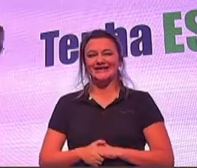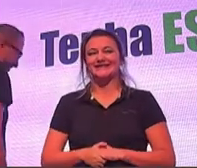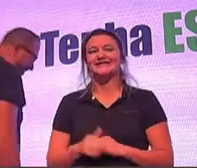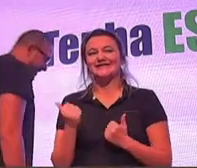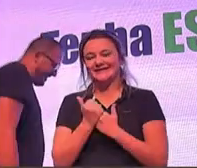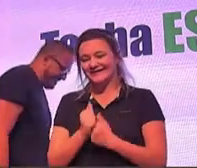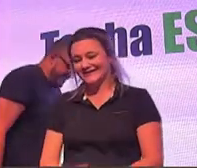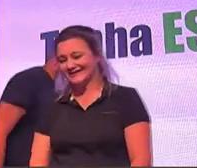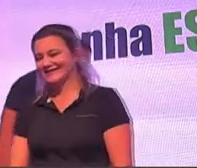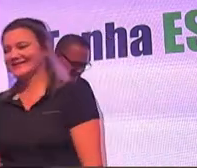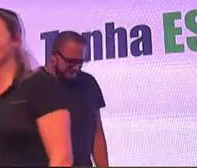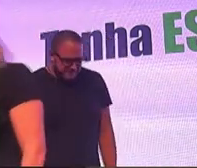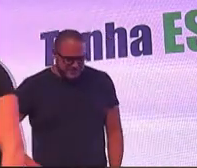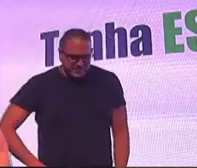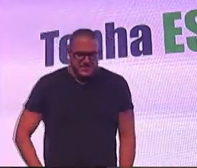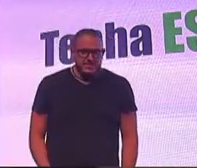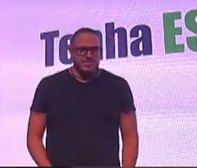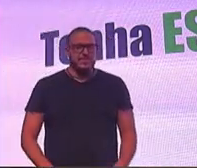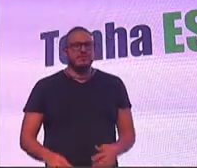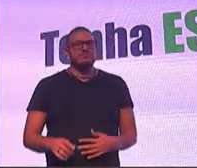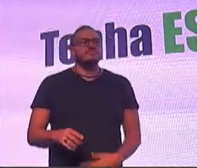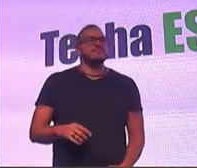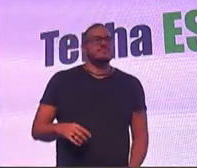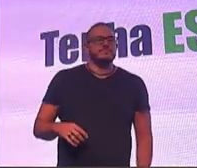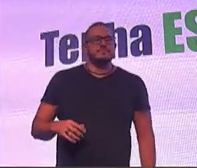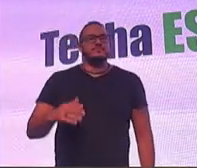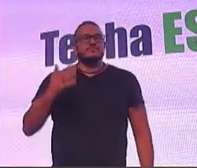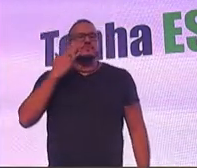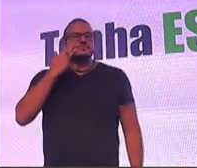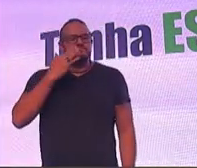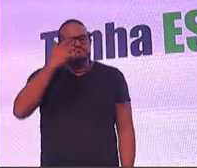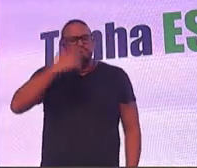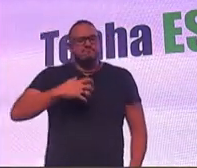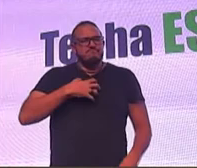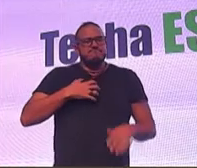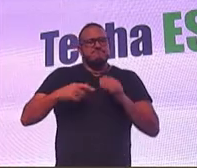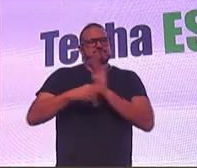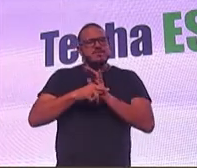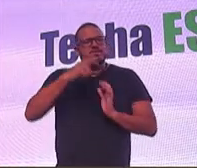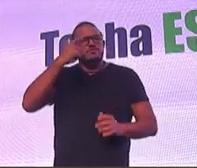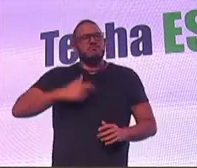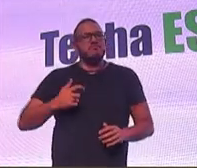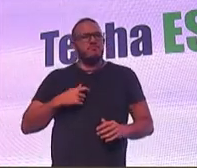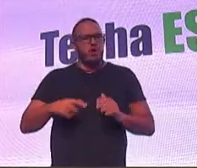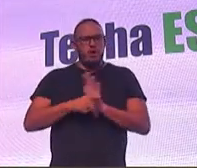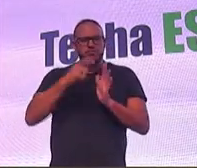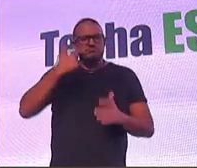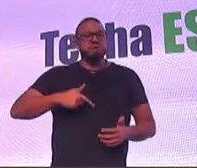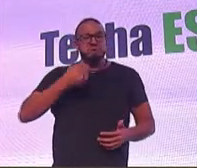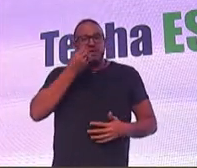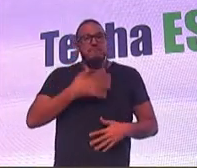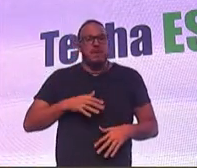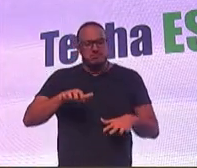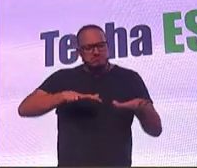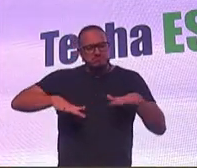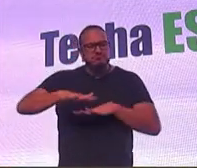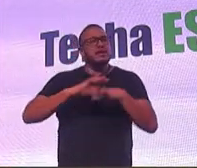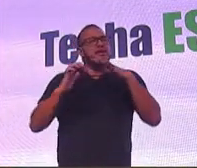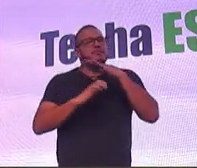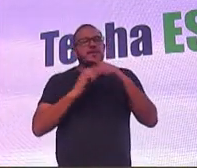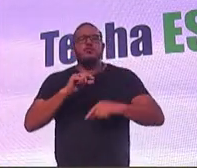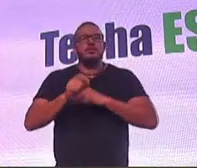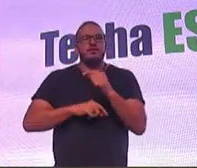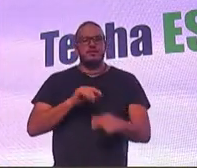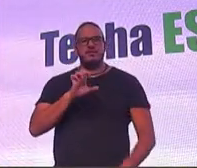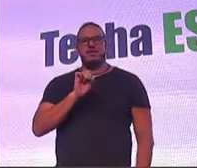sabe o que é ter estilo próprio? Se você tem estilo próprio, você está muito bem na sua empresa ou no mercado de trabalho. O que é ter estilo